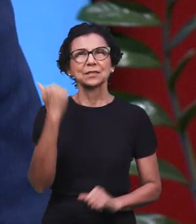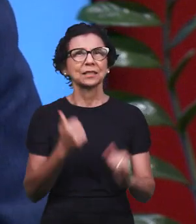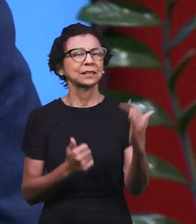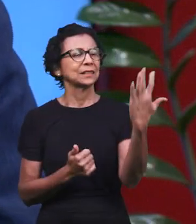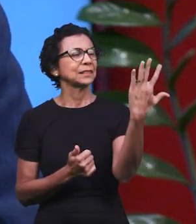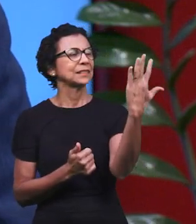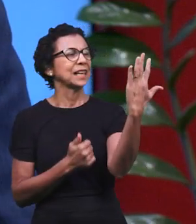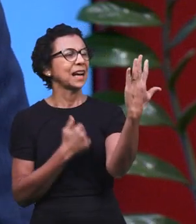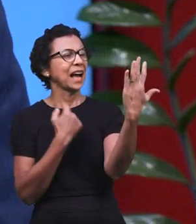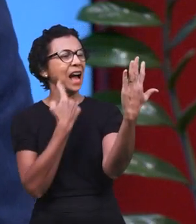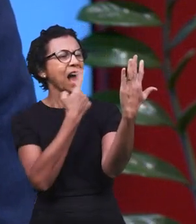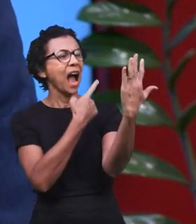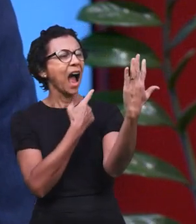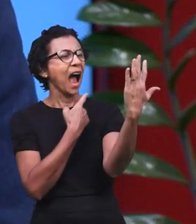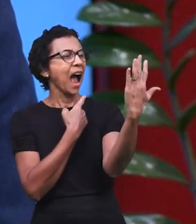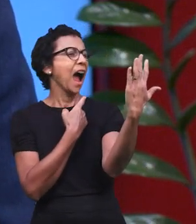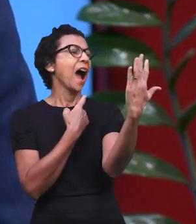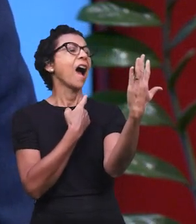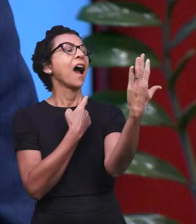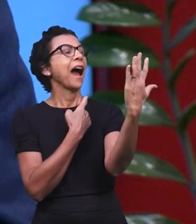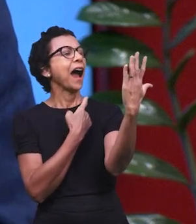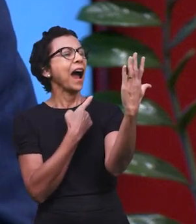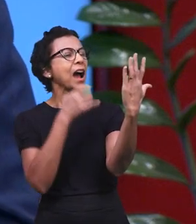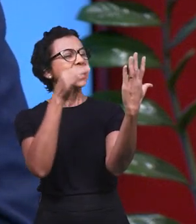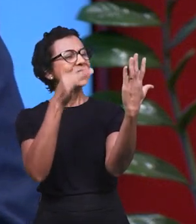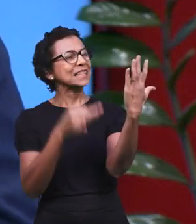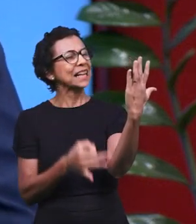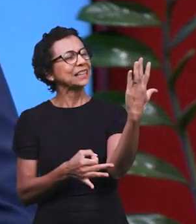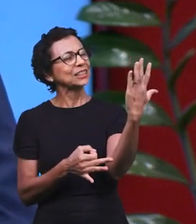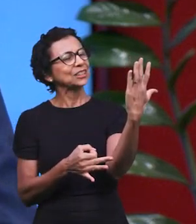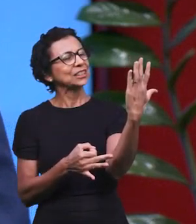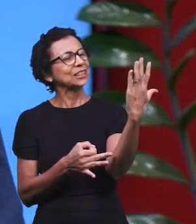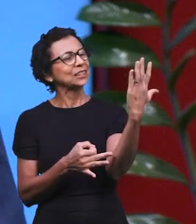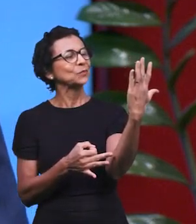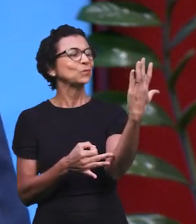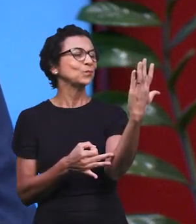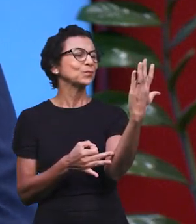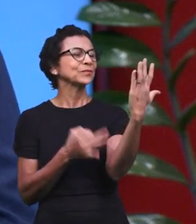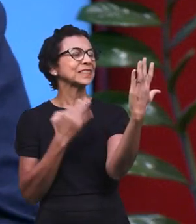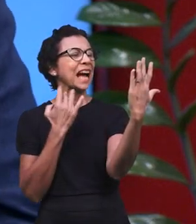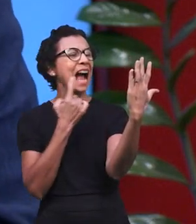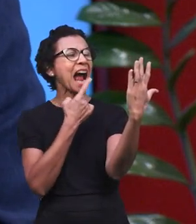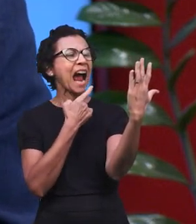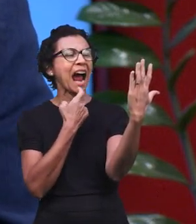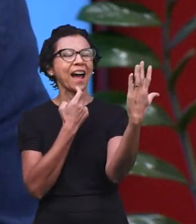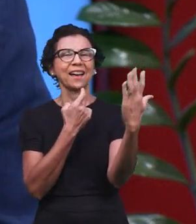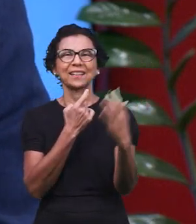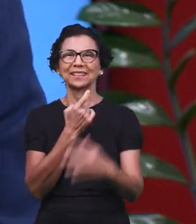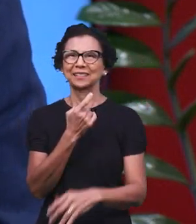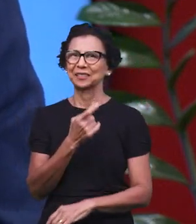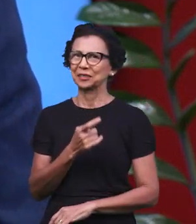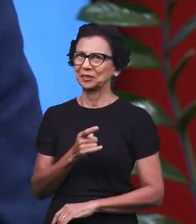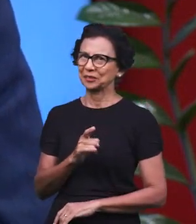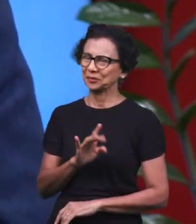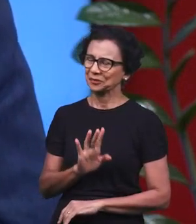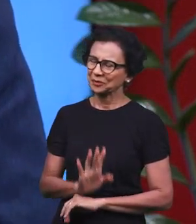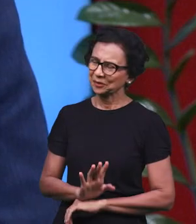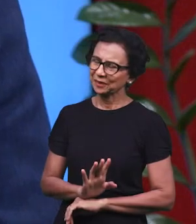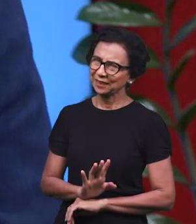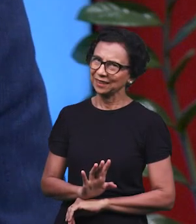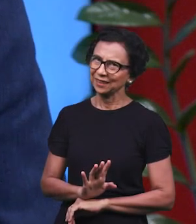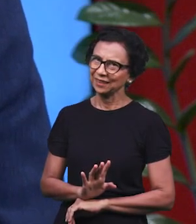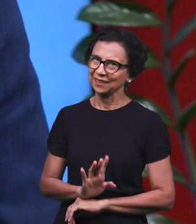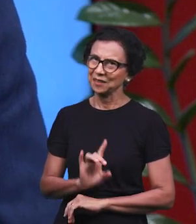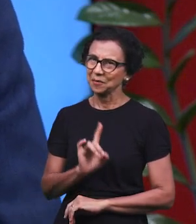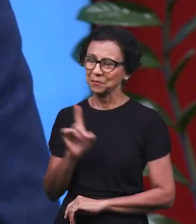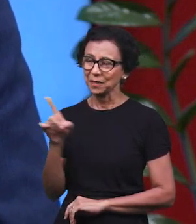nada, tá tudo certinho. Mas o olhar clínico do dentista é treinado justamente para aquilo que você não consegue